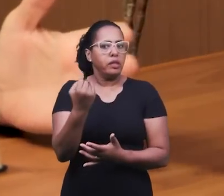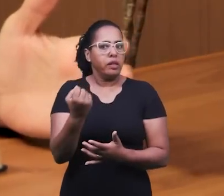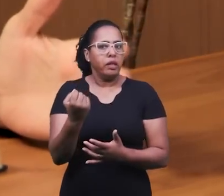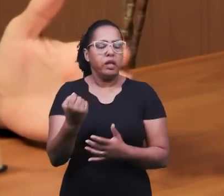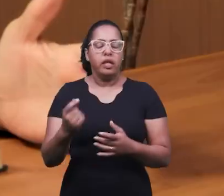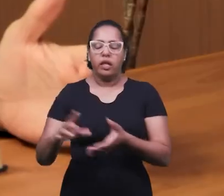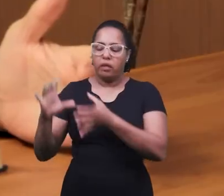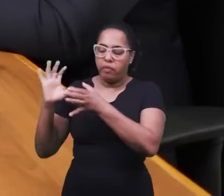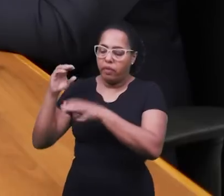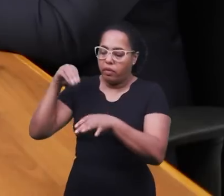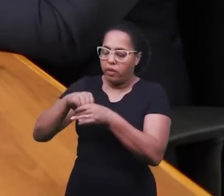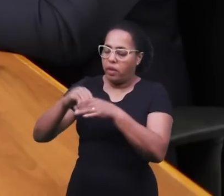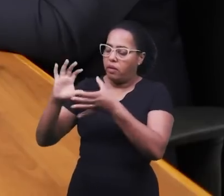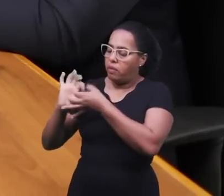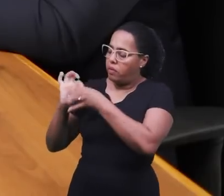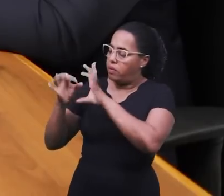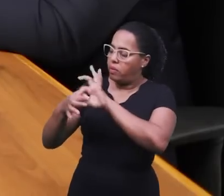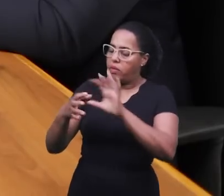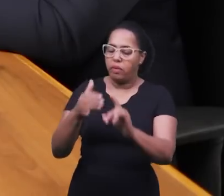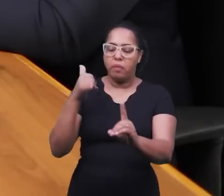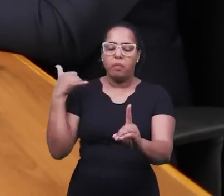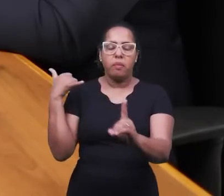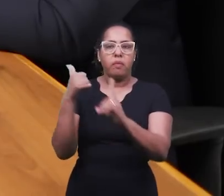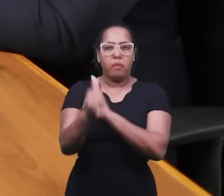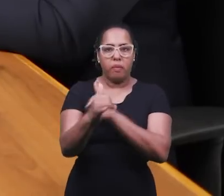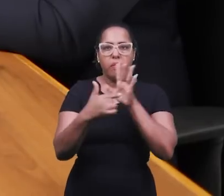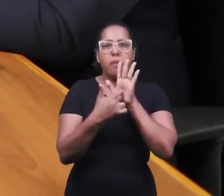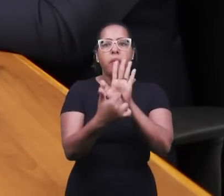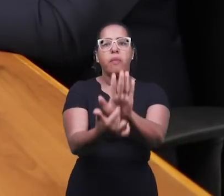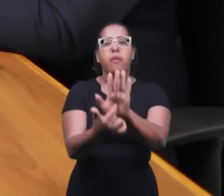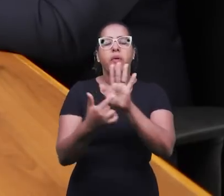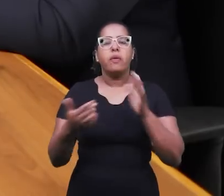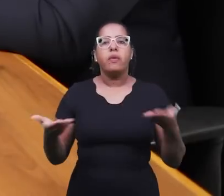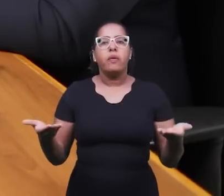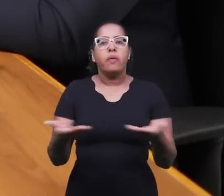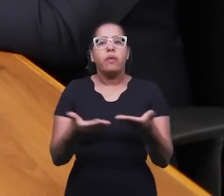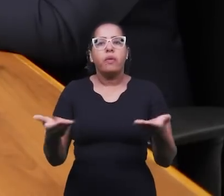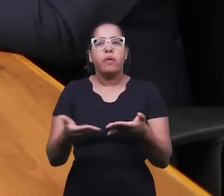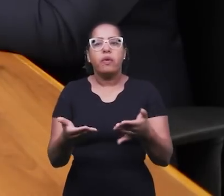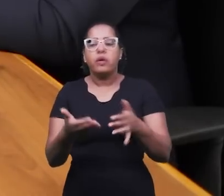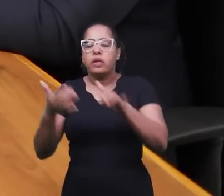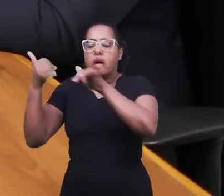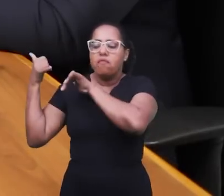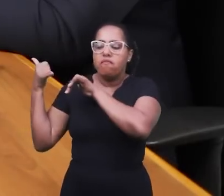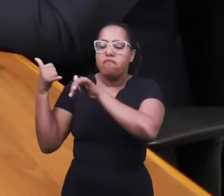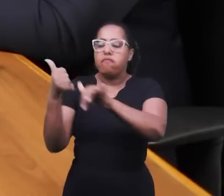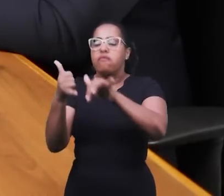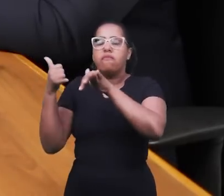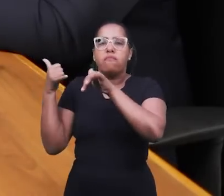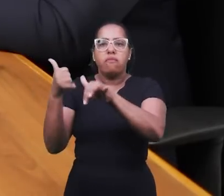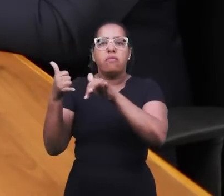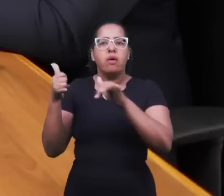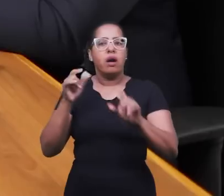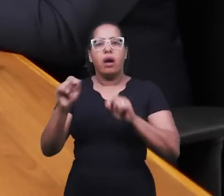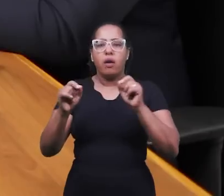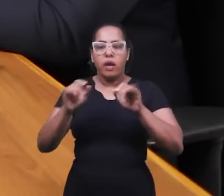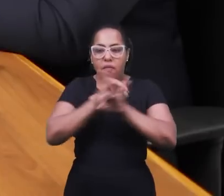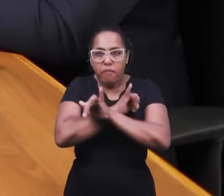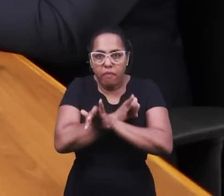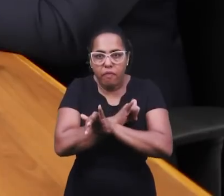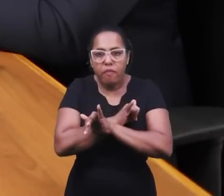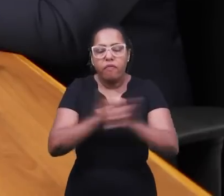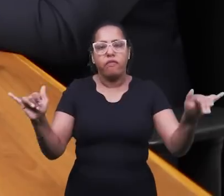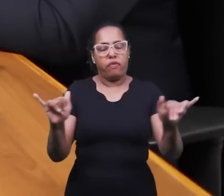a um período, vamos dizer assim, a um período festivo de chamadas as festas de Israel, né, no Velho